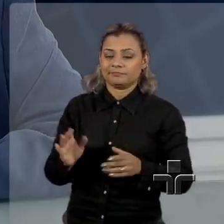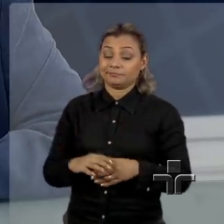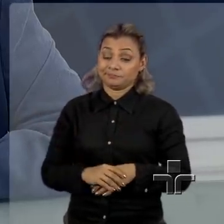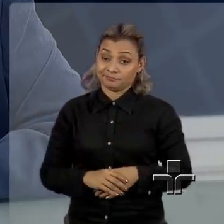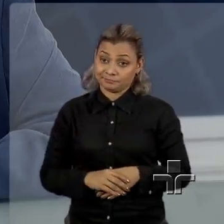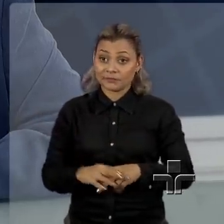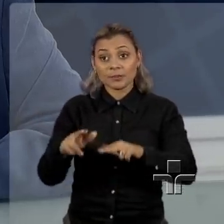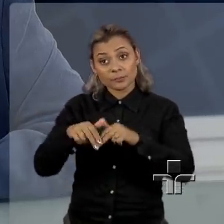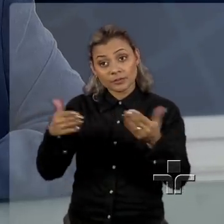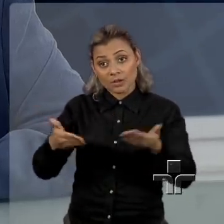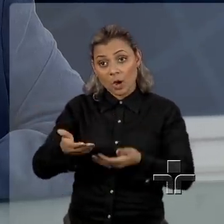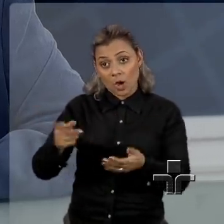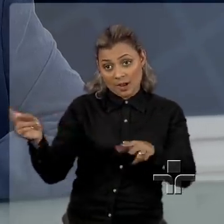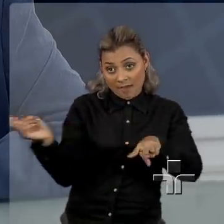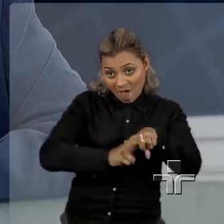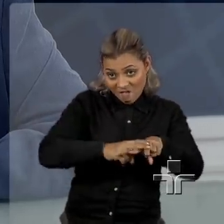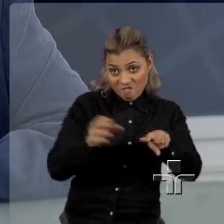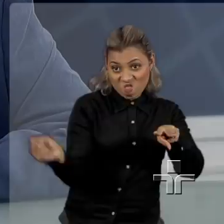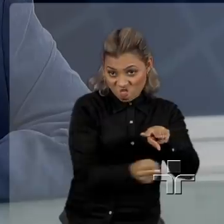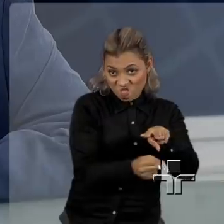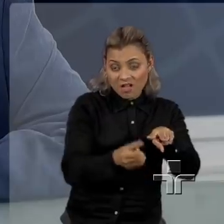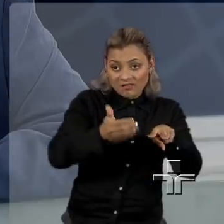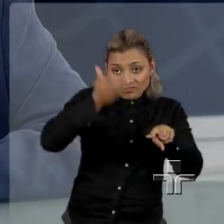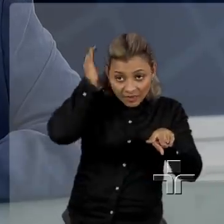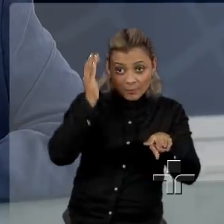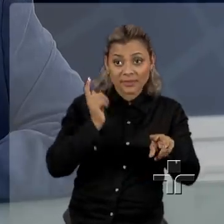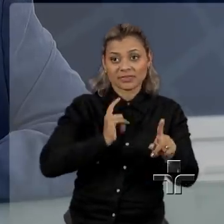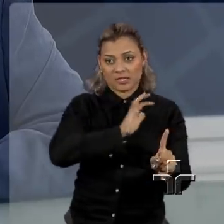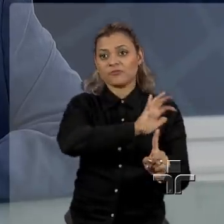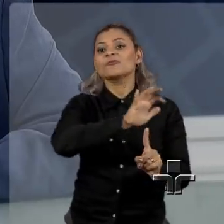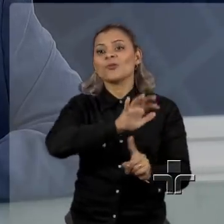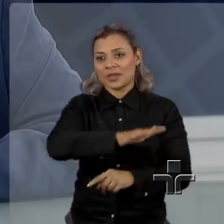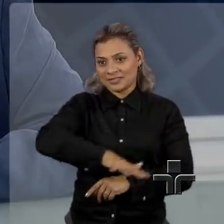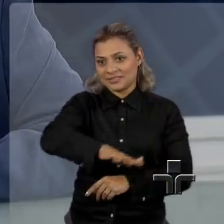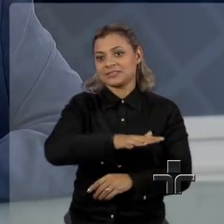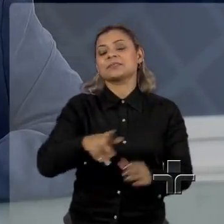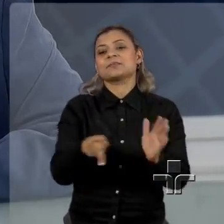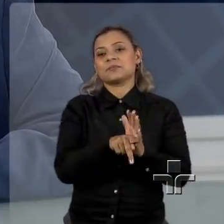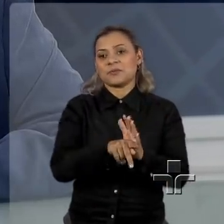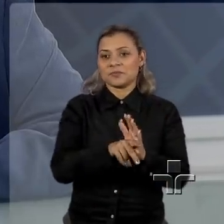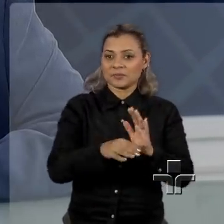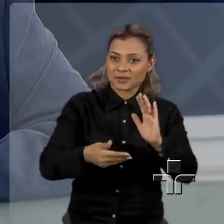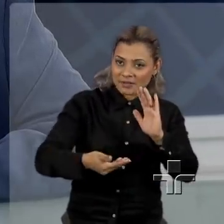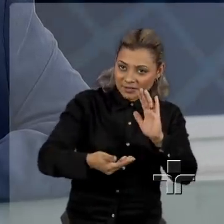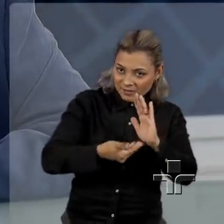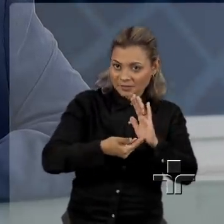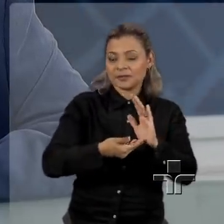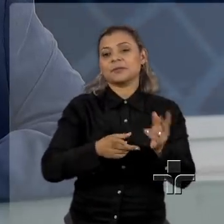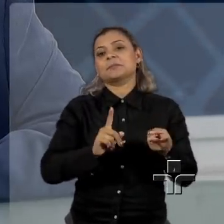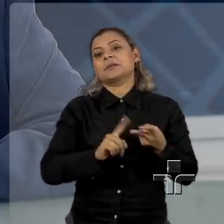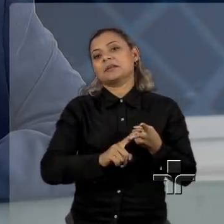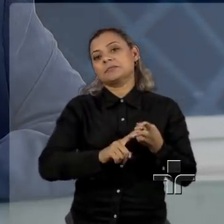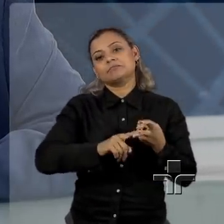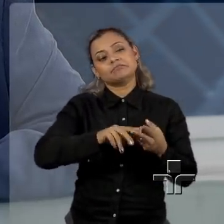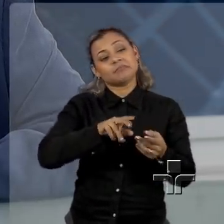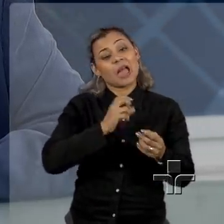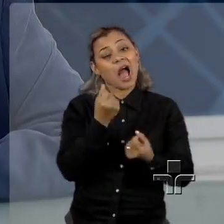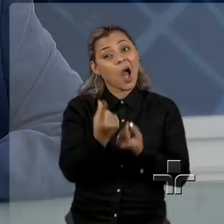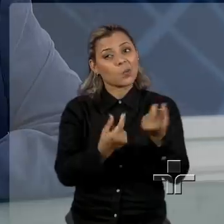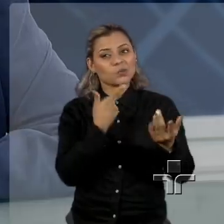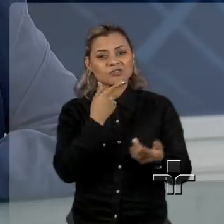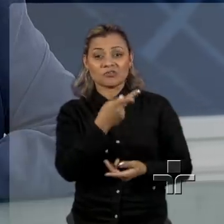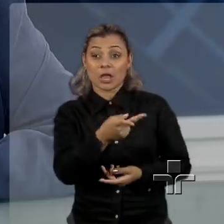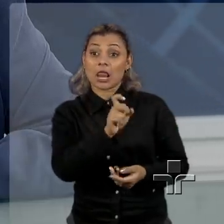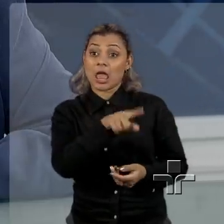um impacto na máquina, na casa, na Câmara Federal. Alguns especulam que isso